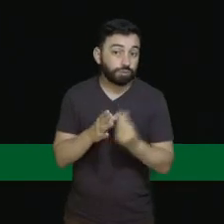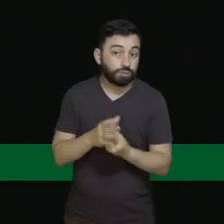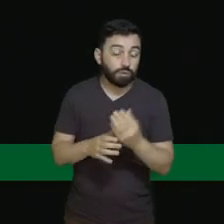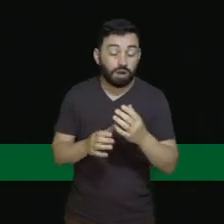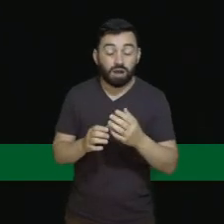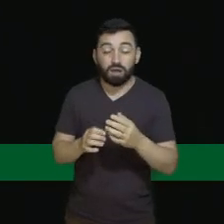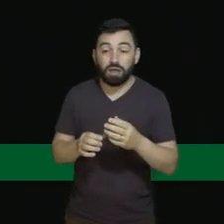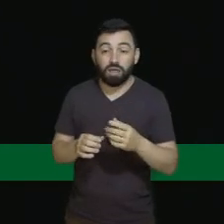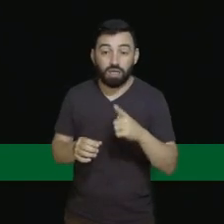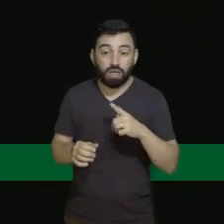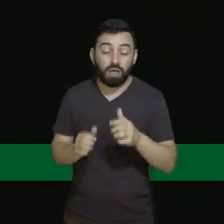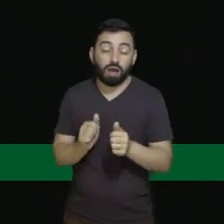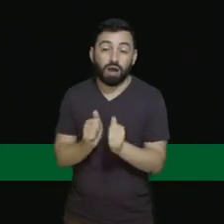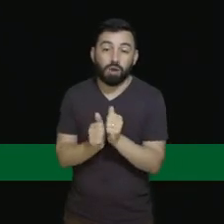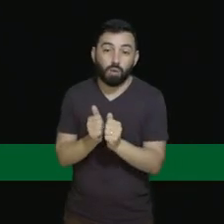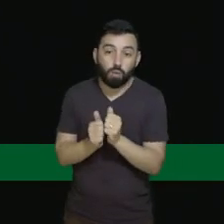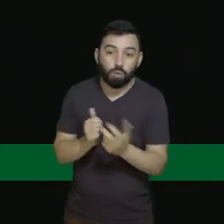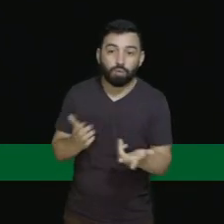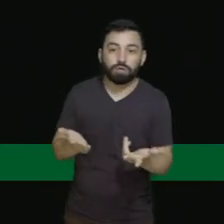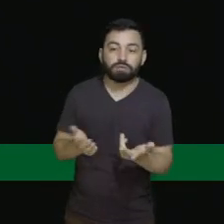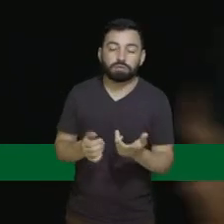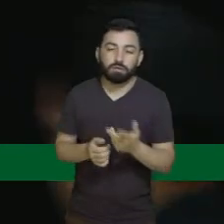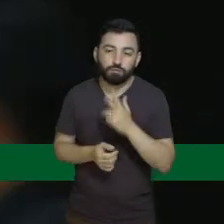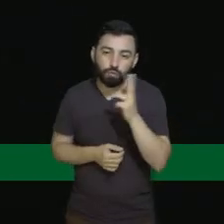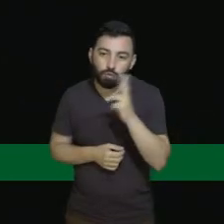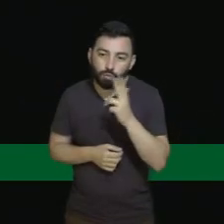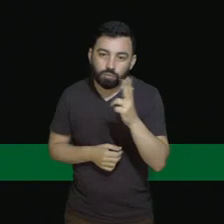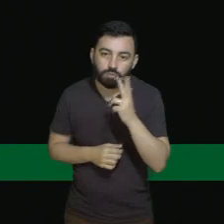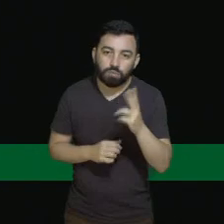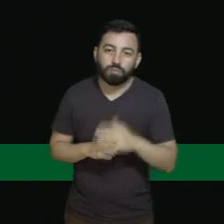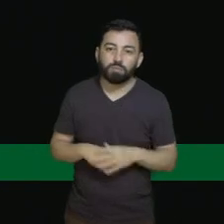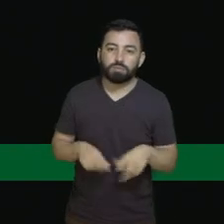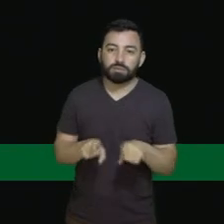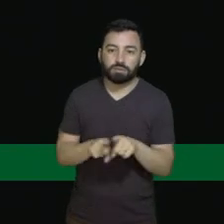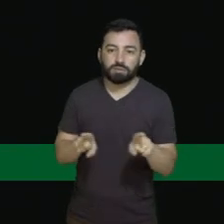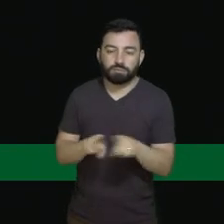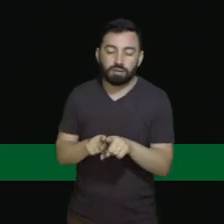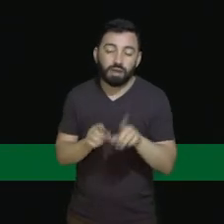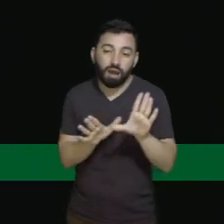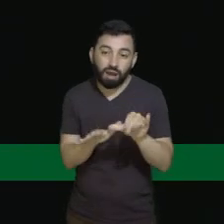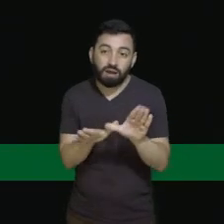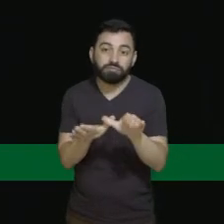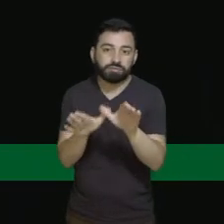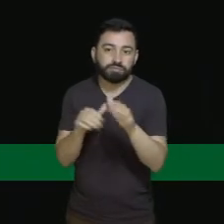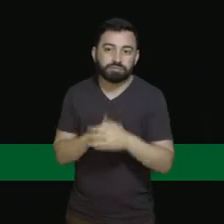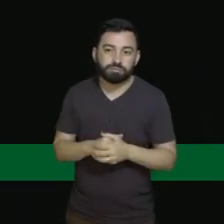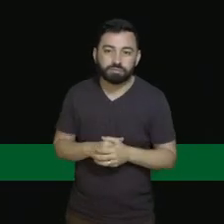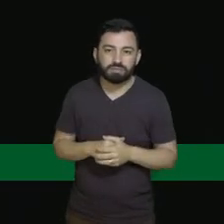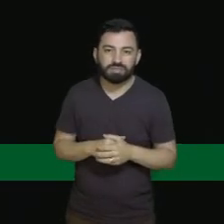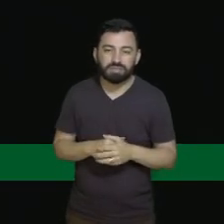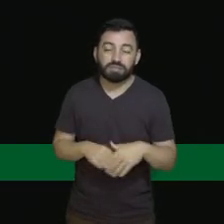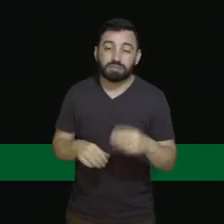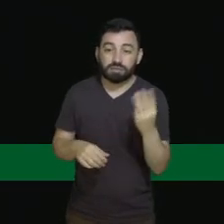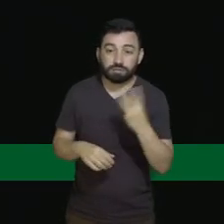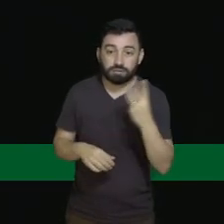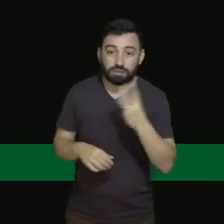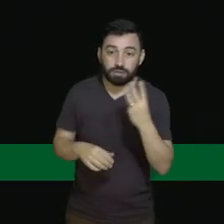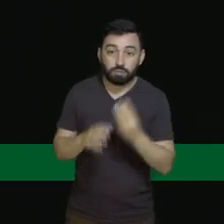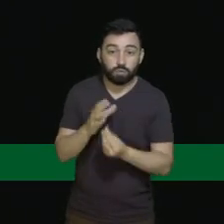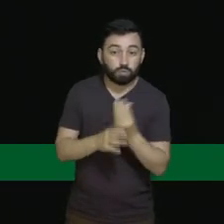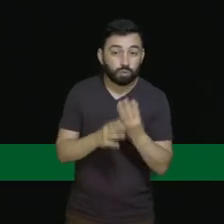arroz, de fumo e também de aves. Terceiro maior produtor de